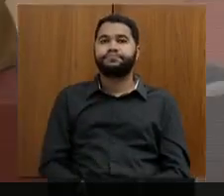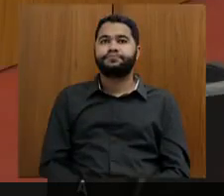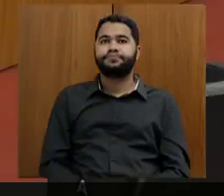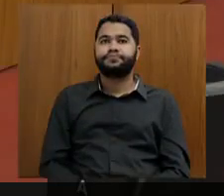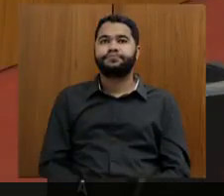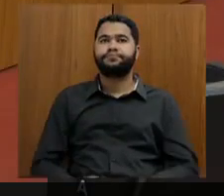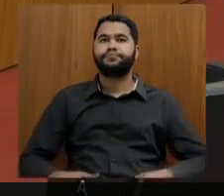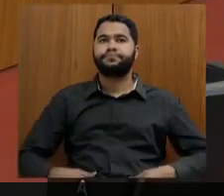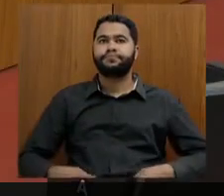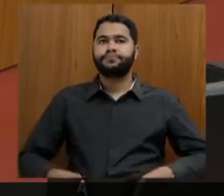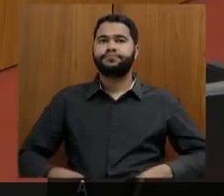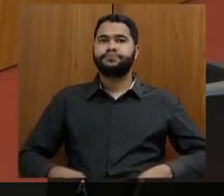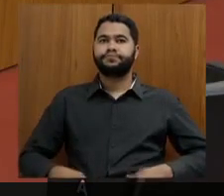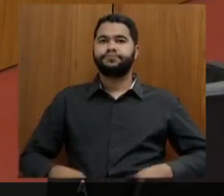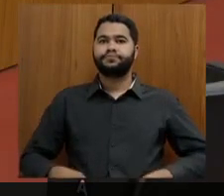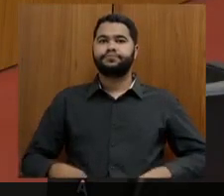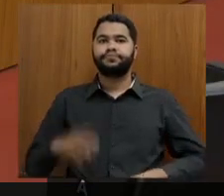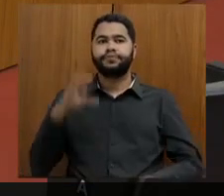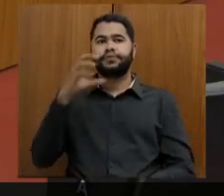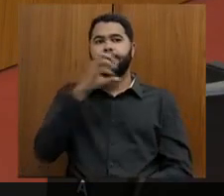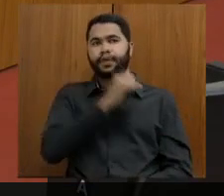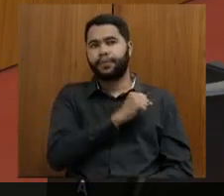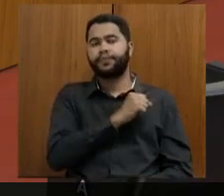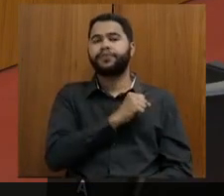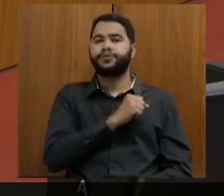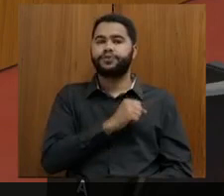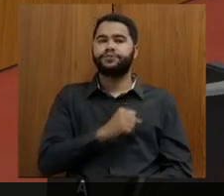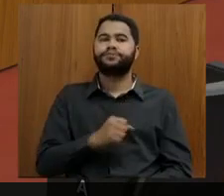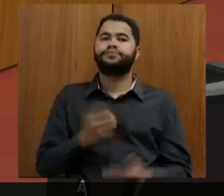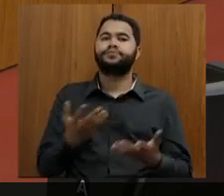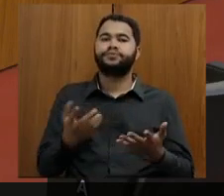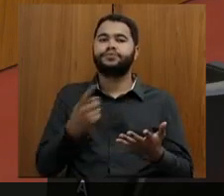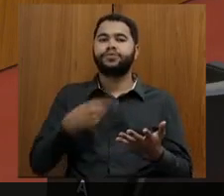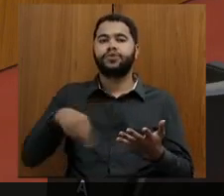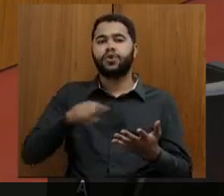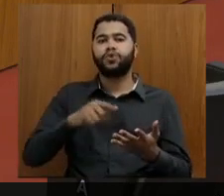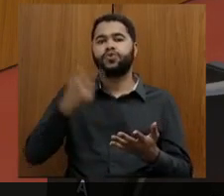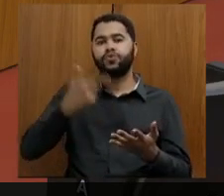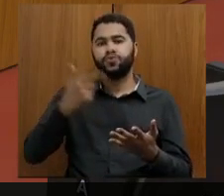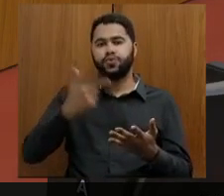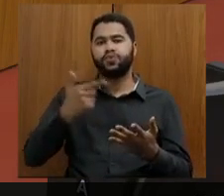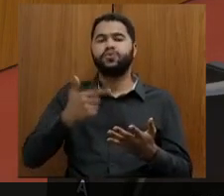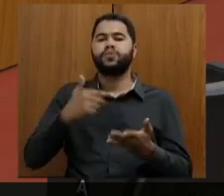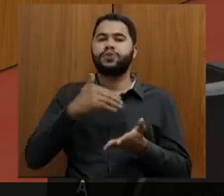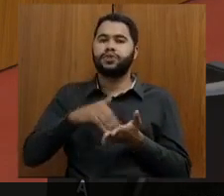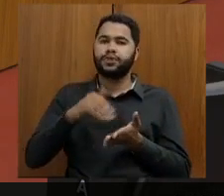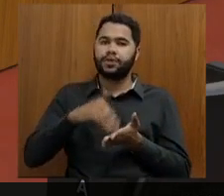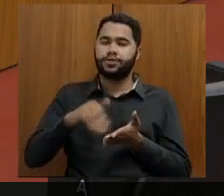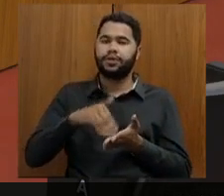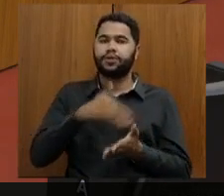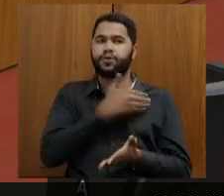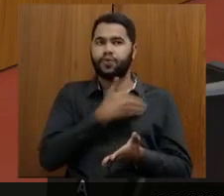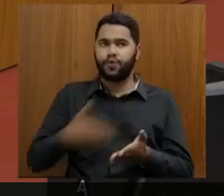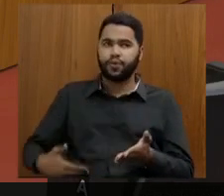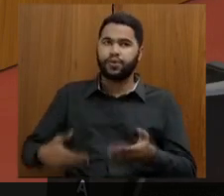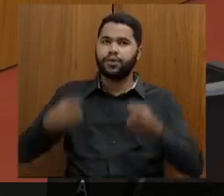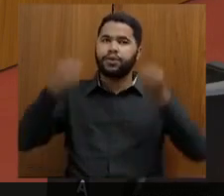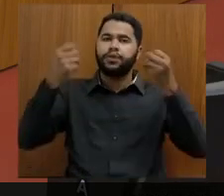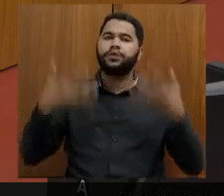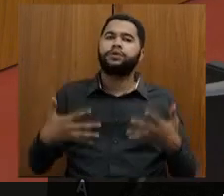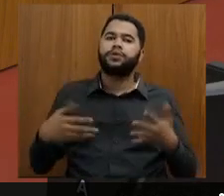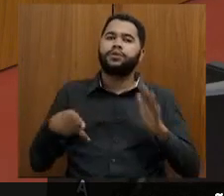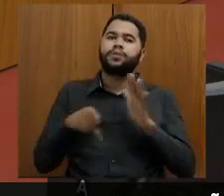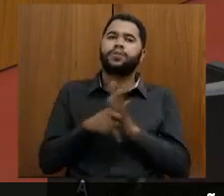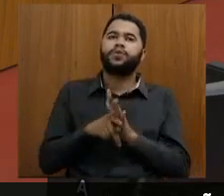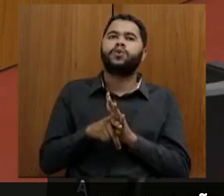muito obrigado rapidíssimo aproveitar a presença também Doutor Samir aqui no nosso subsecretário de governo falarmos